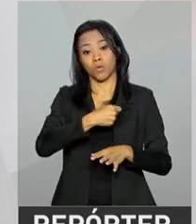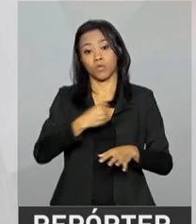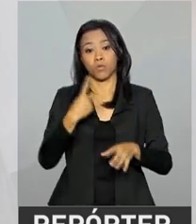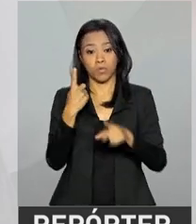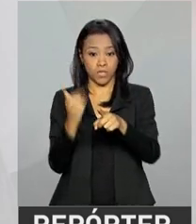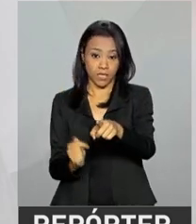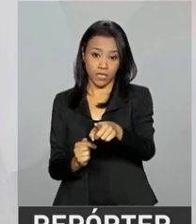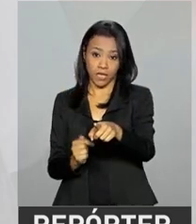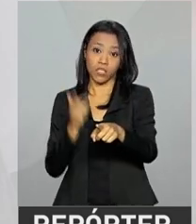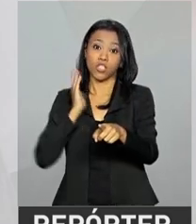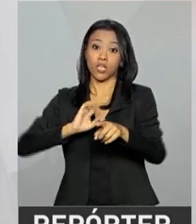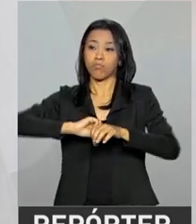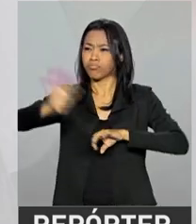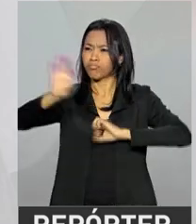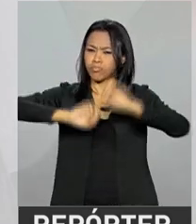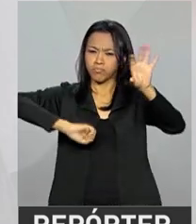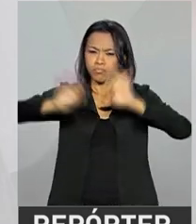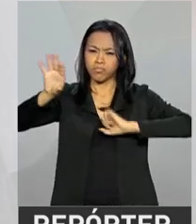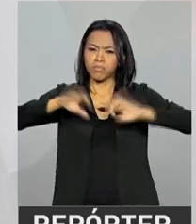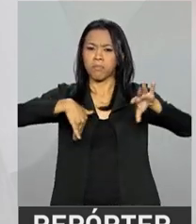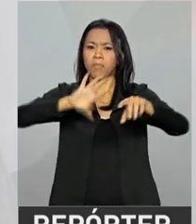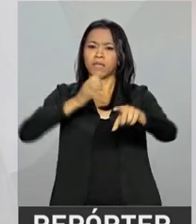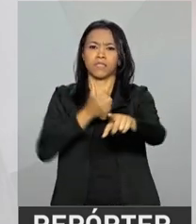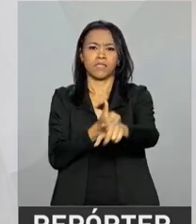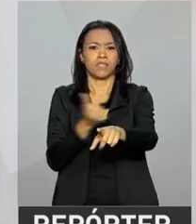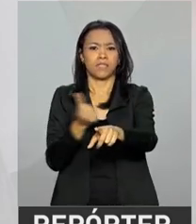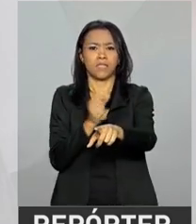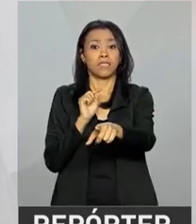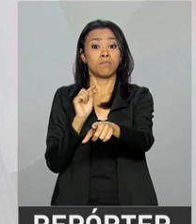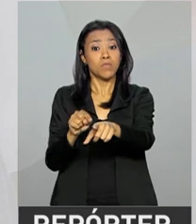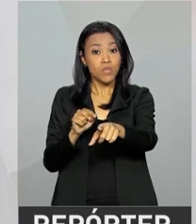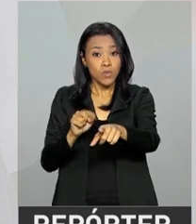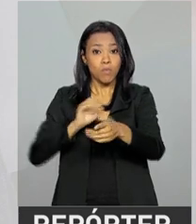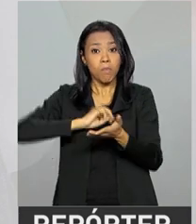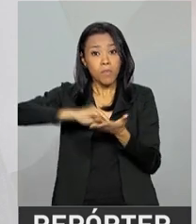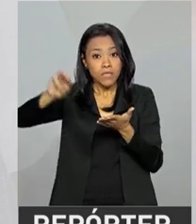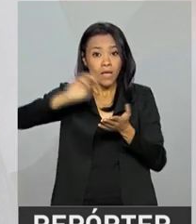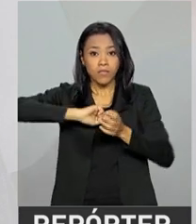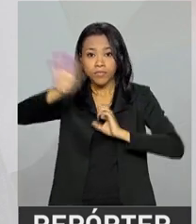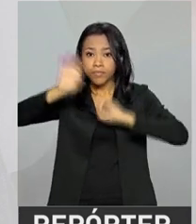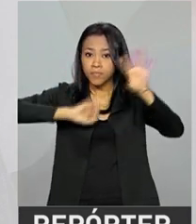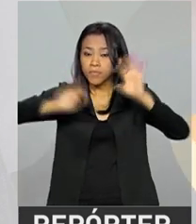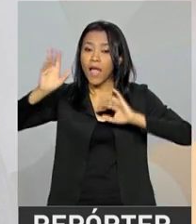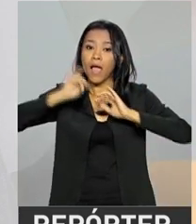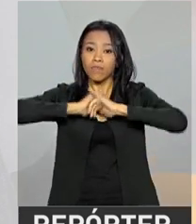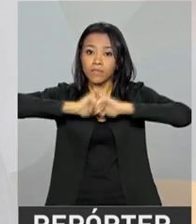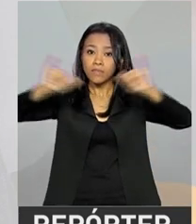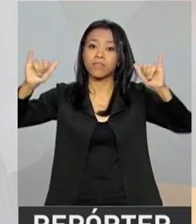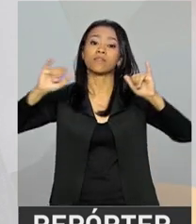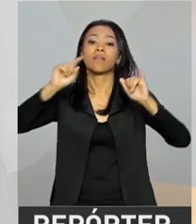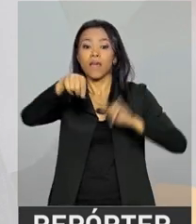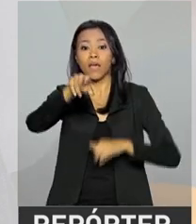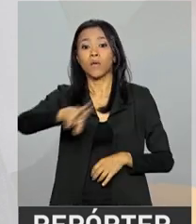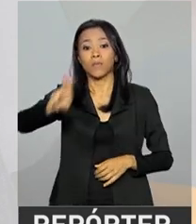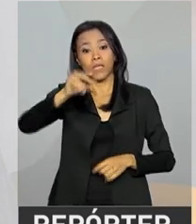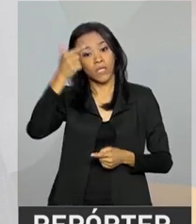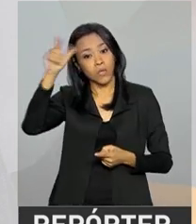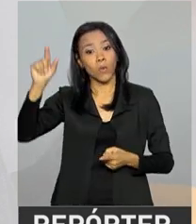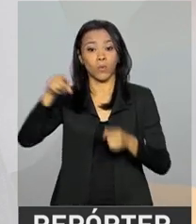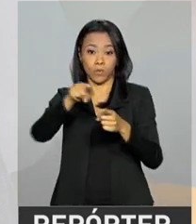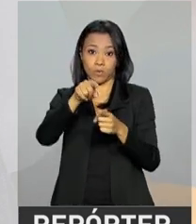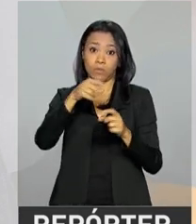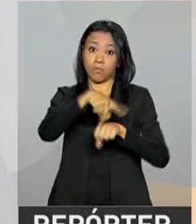2017 e já enviou mais de 66 mil mensagens de alerta. O serviço é usado em outros países, como